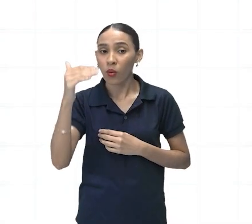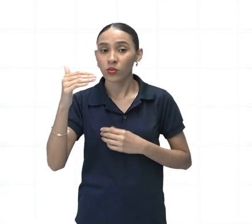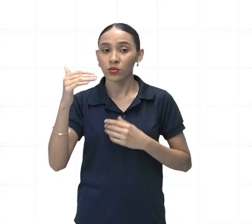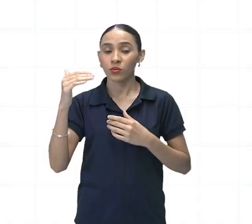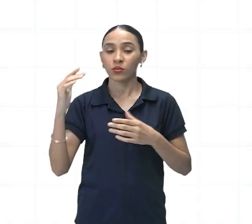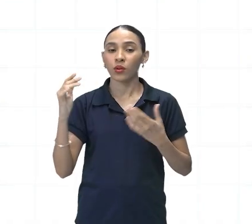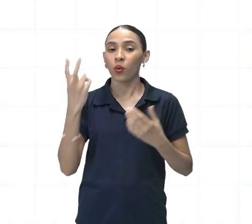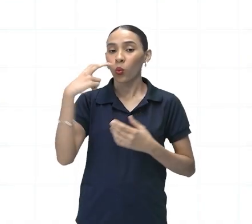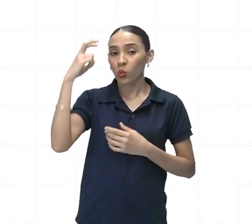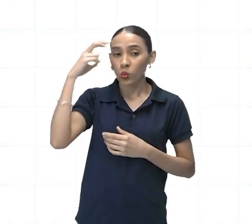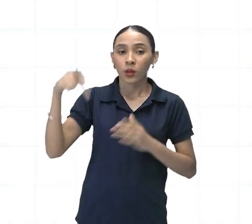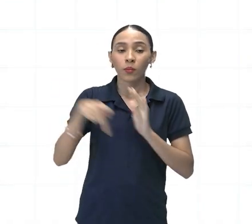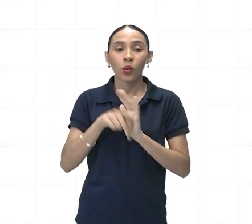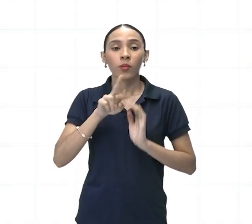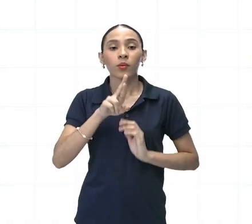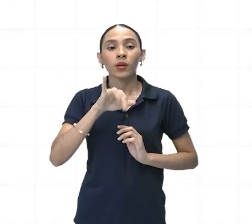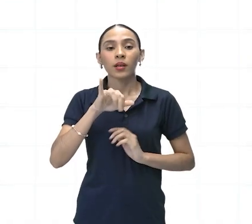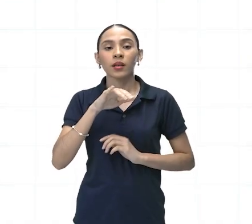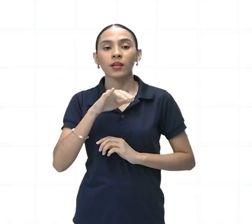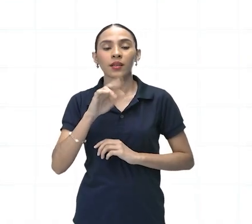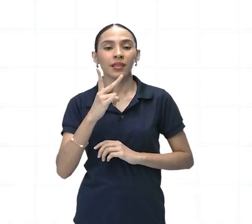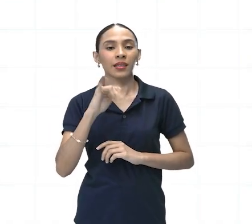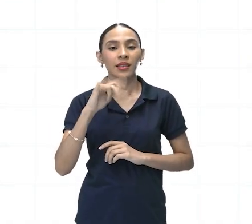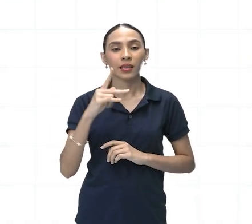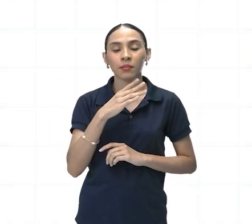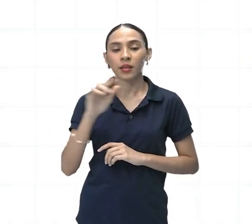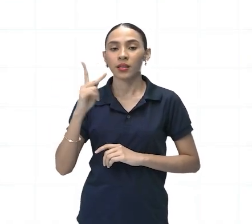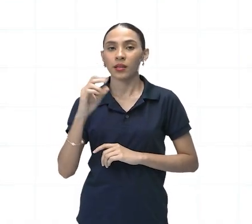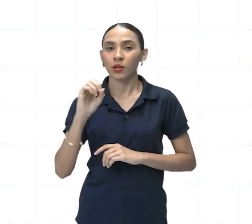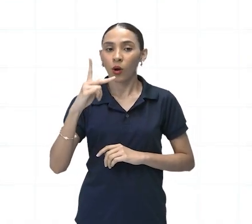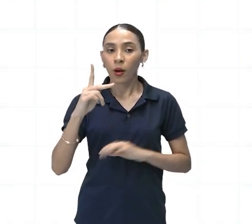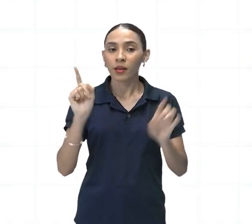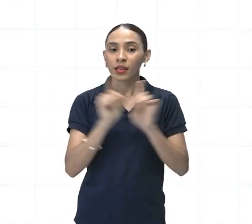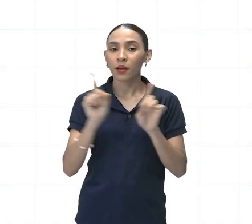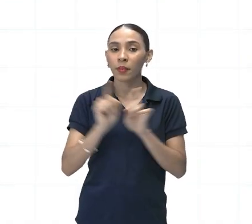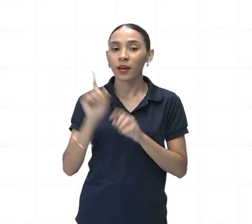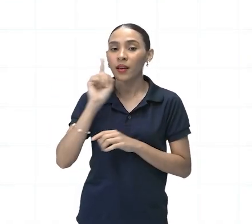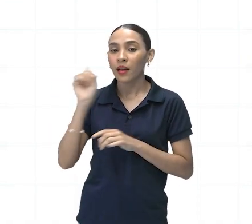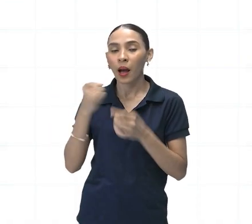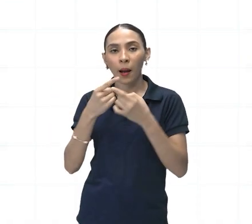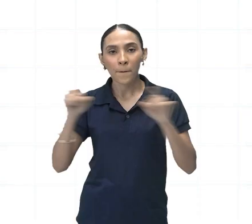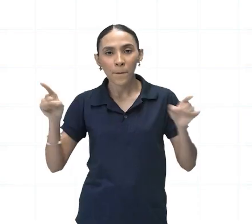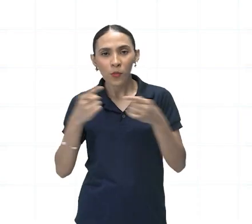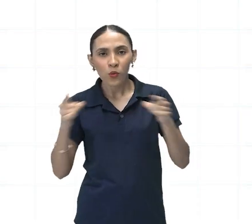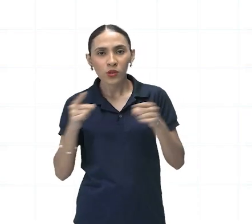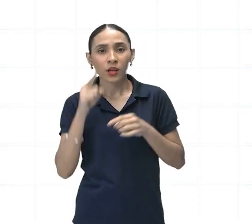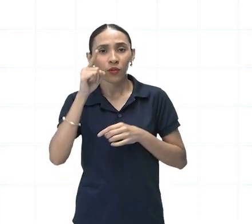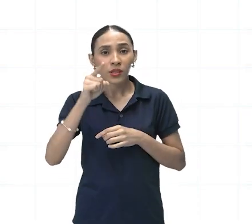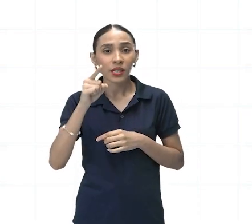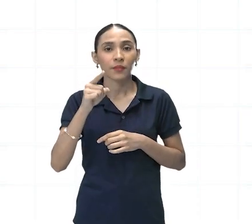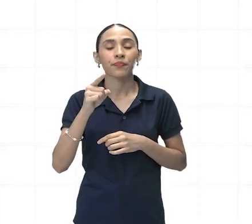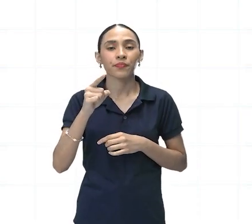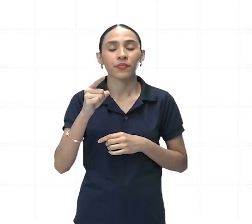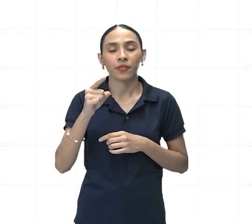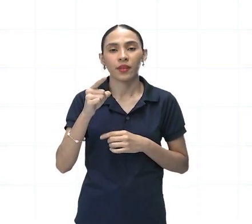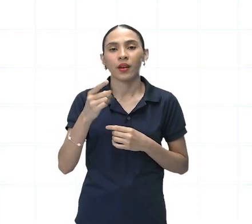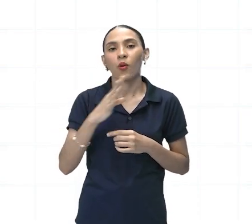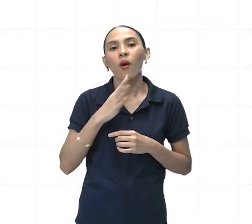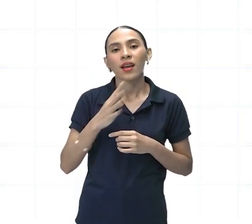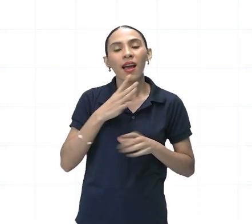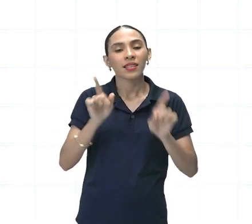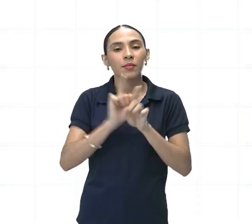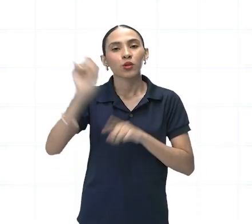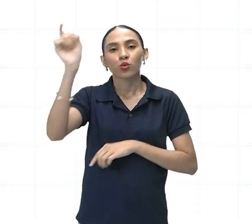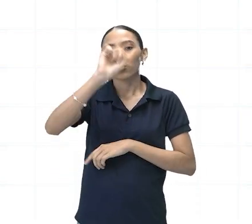a cultura hip hop é formada pelos seguintes elementos: o rap, a música que vocês acabaram de ouvir, o grafite que